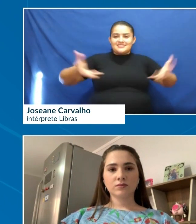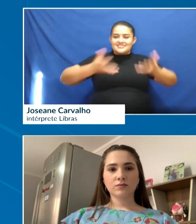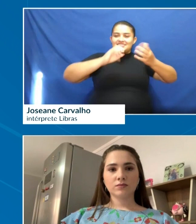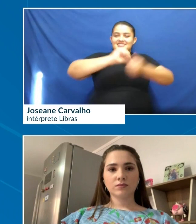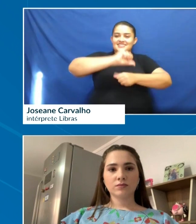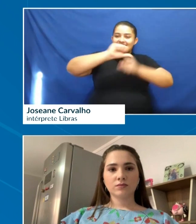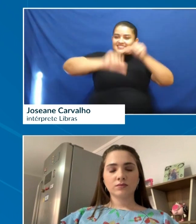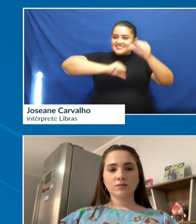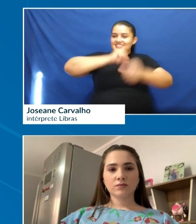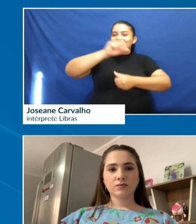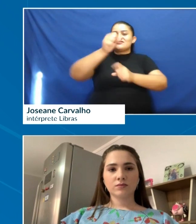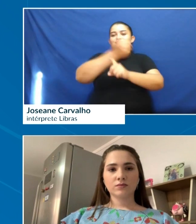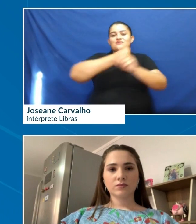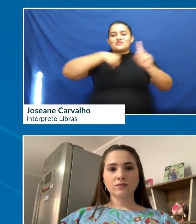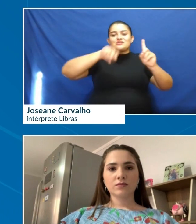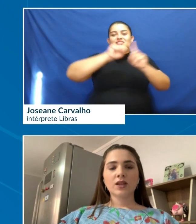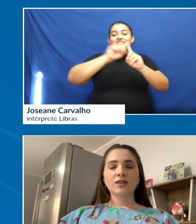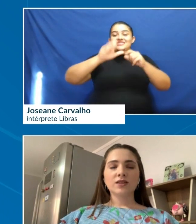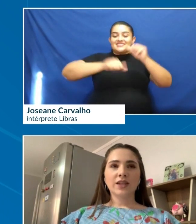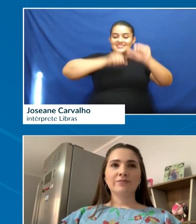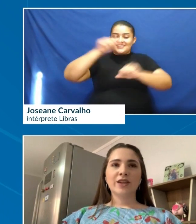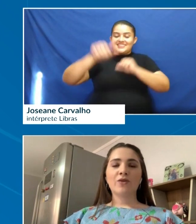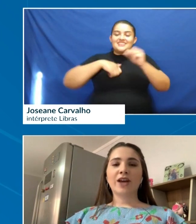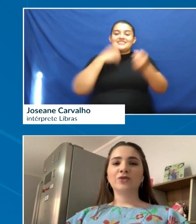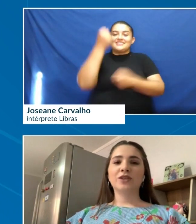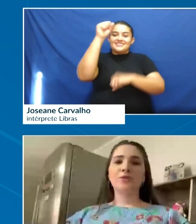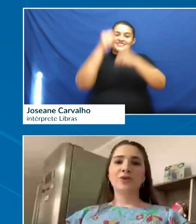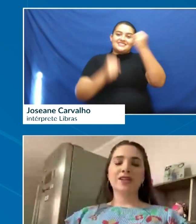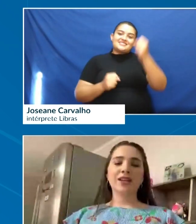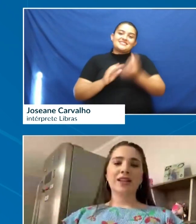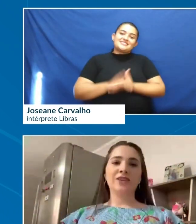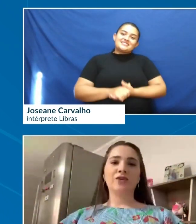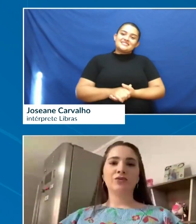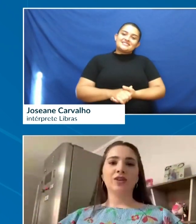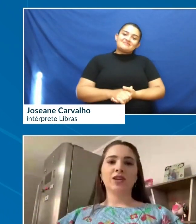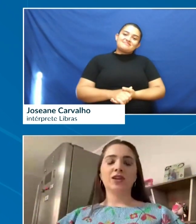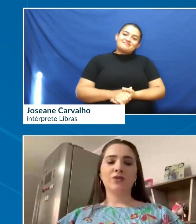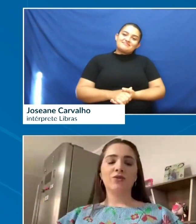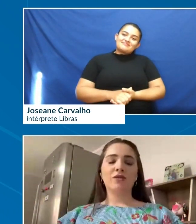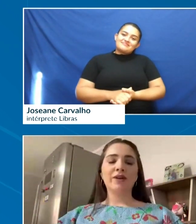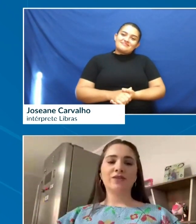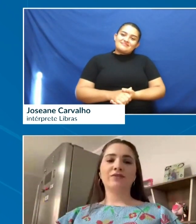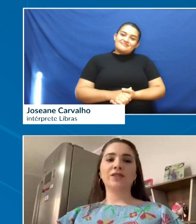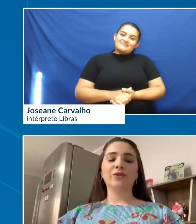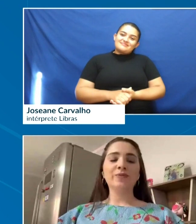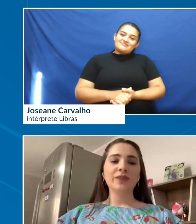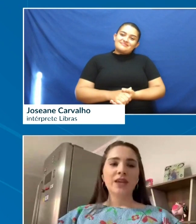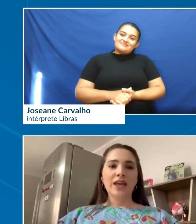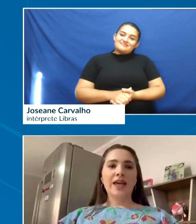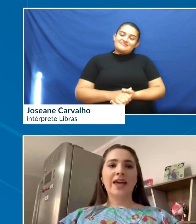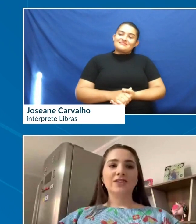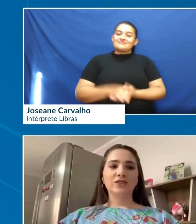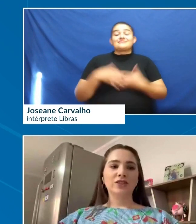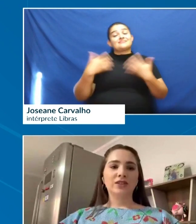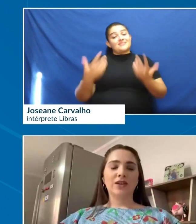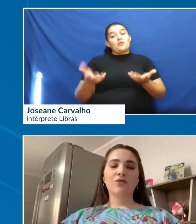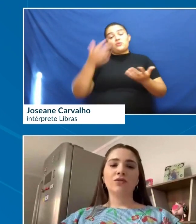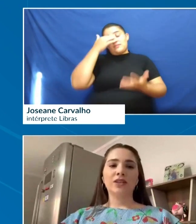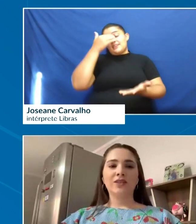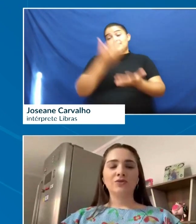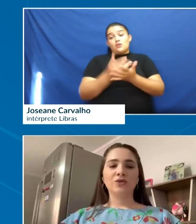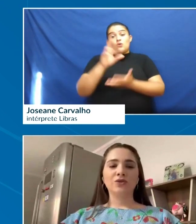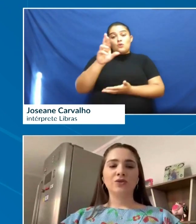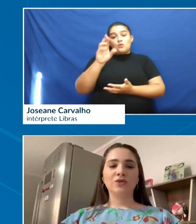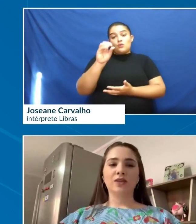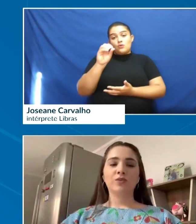reinvenção dessa indústria? Sim, eu acho que muito atrelado ao que o Roberto falou, a gente tem